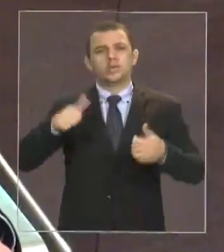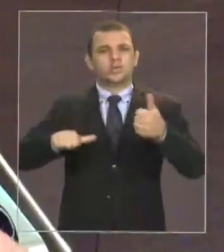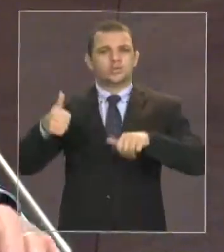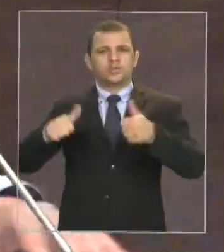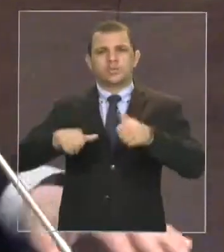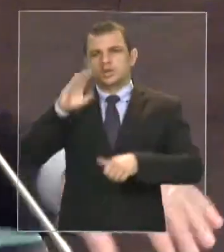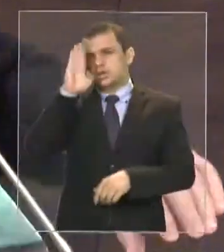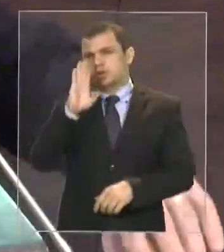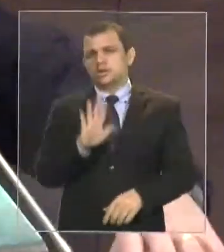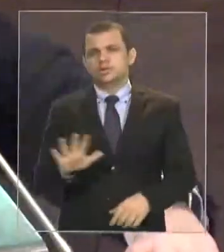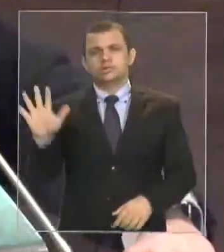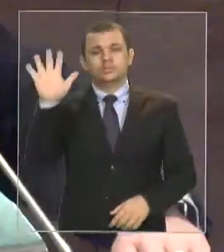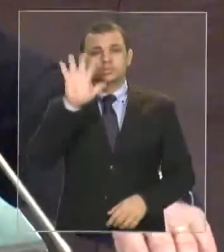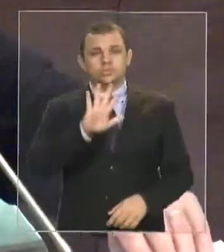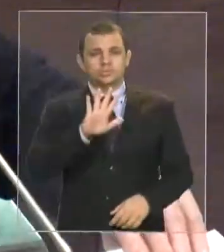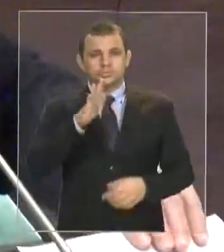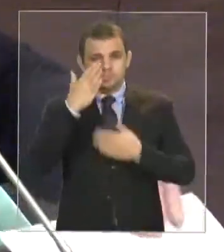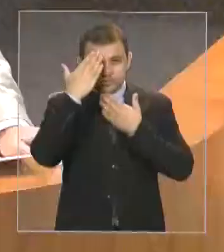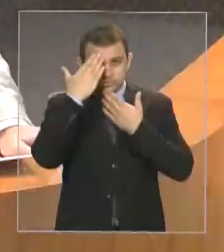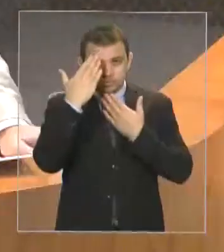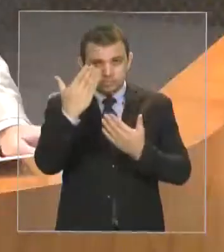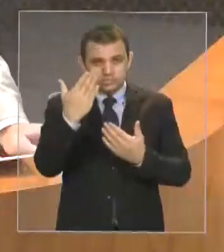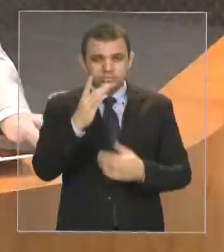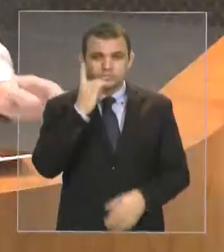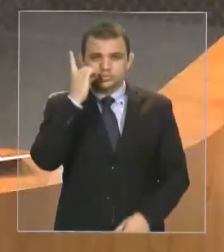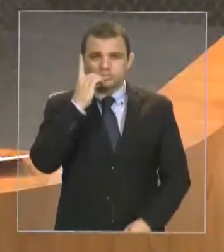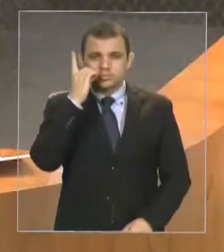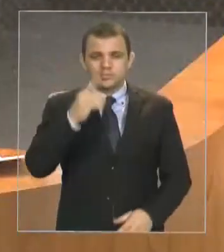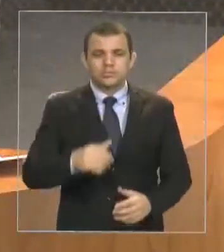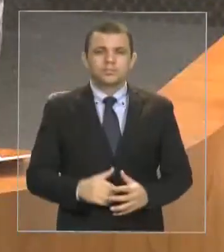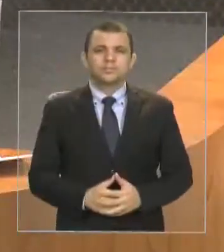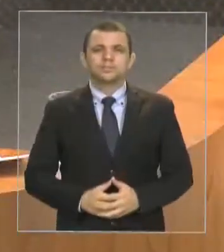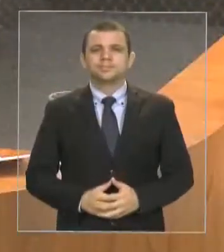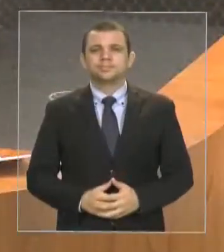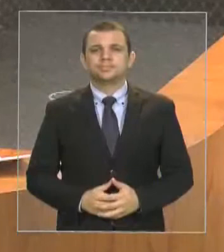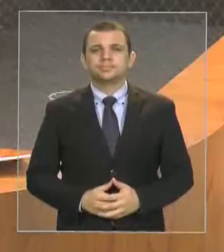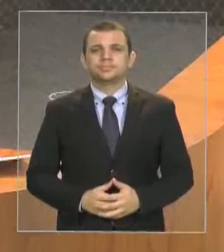país. Obrigado, deputado. Eu agradeço a palavra de Vossa Excelência.